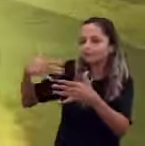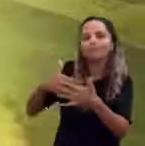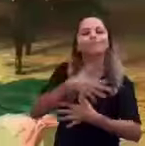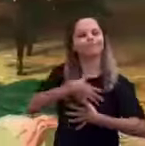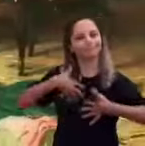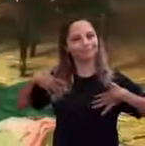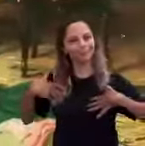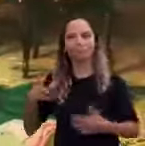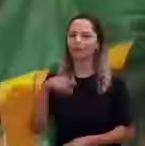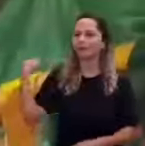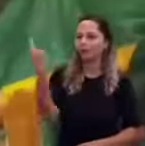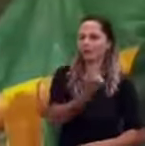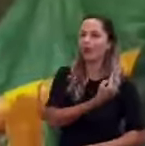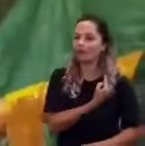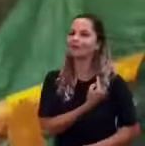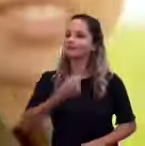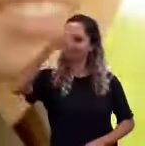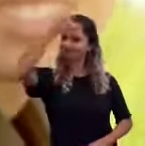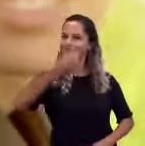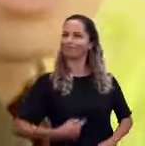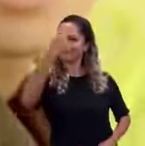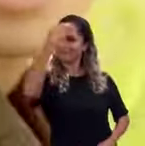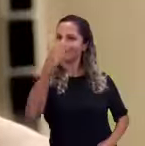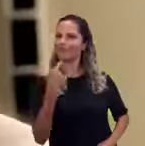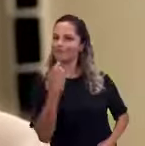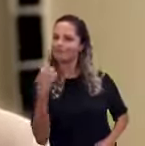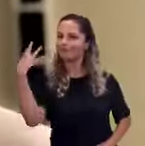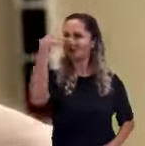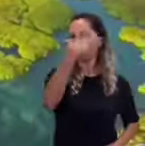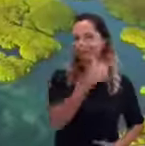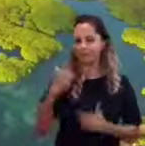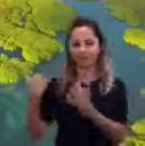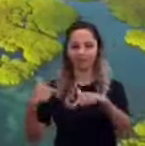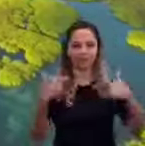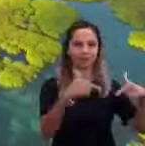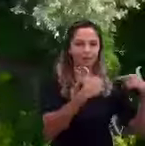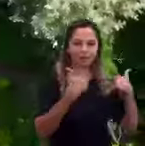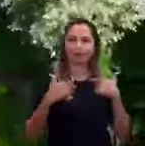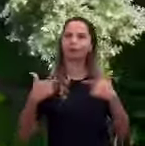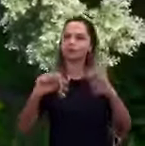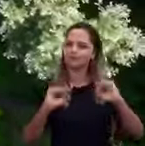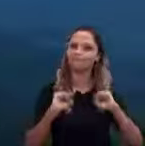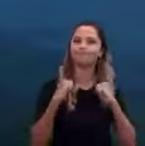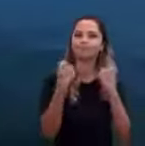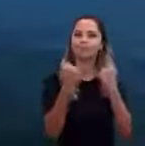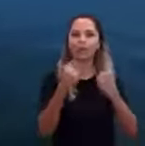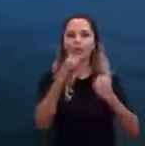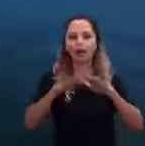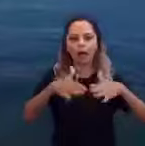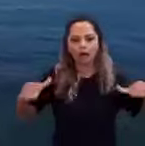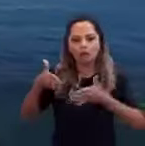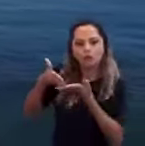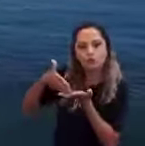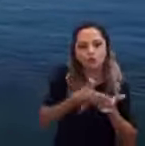evolução. Somos um povo único, belo e trabalhador. Desbravamos rios e mares